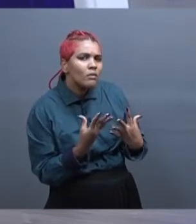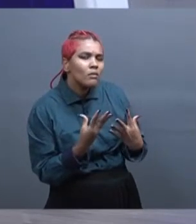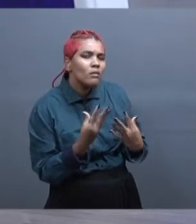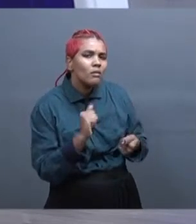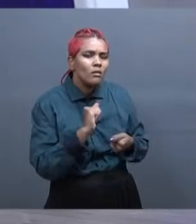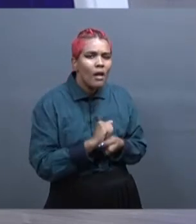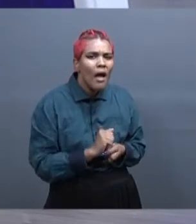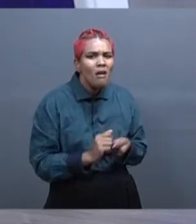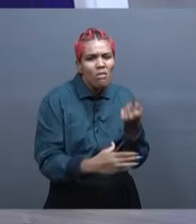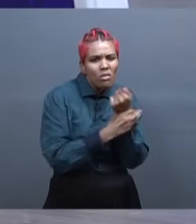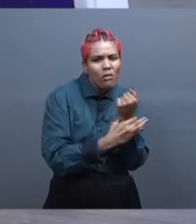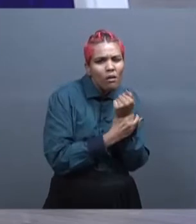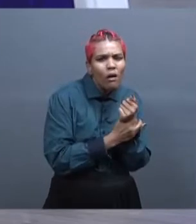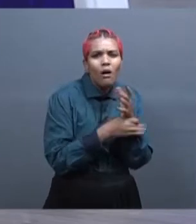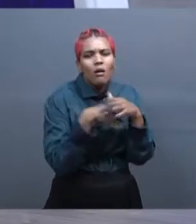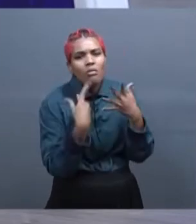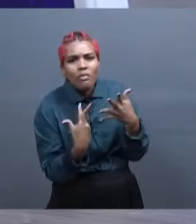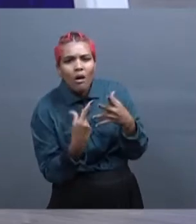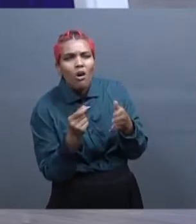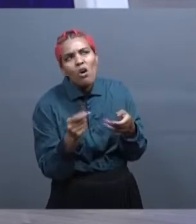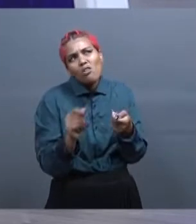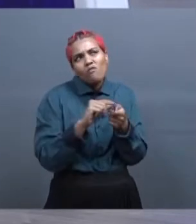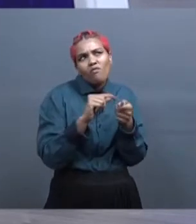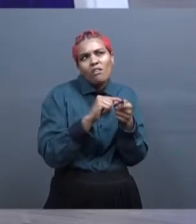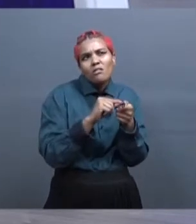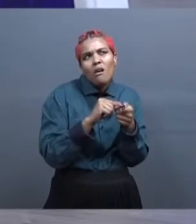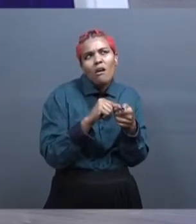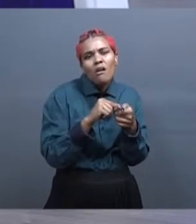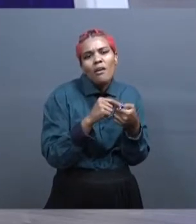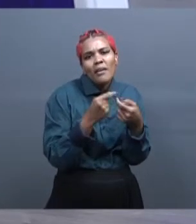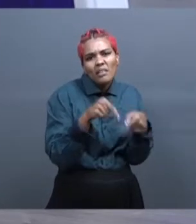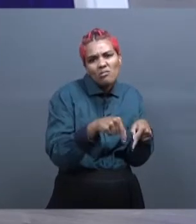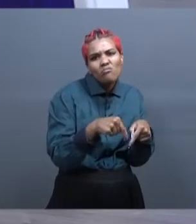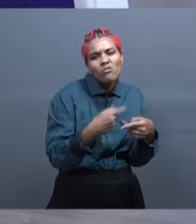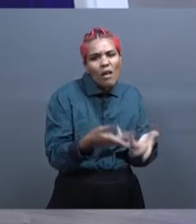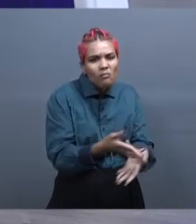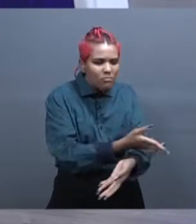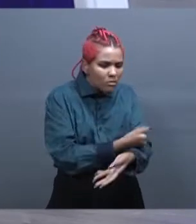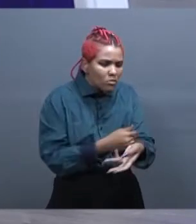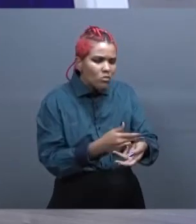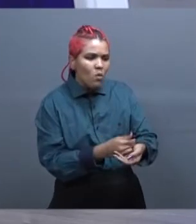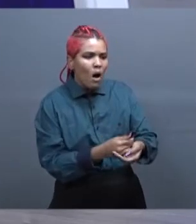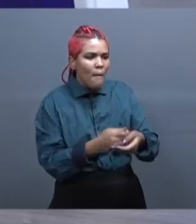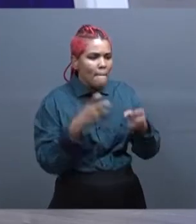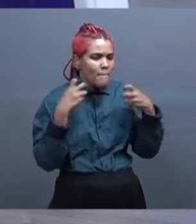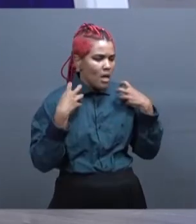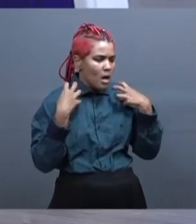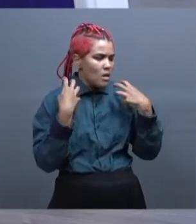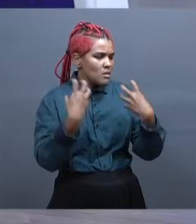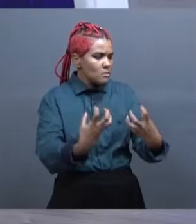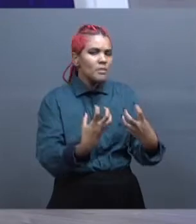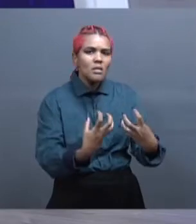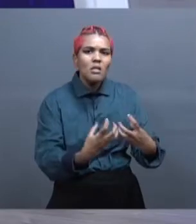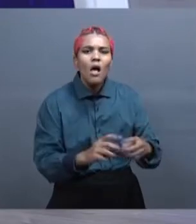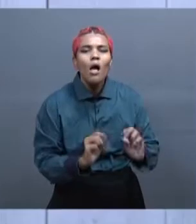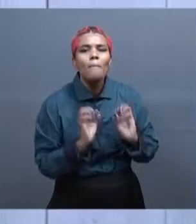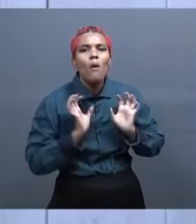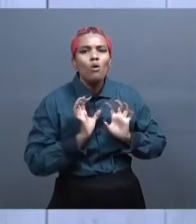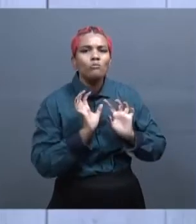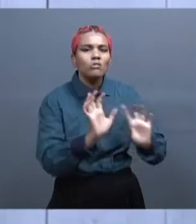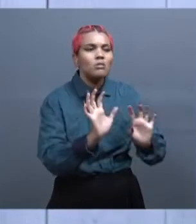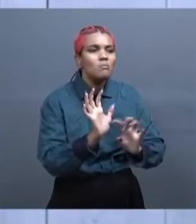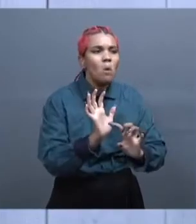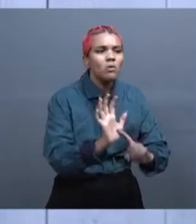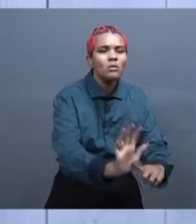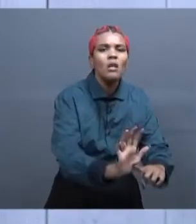segurança ao fazer o procedimento uma intervenção no corpo para expressar suas idéias acho que